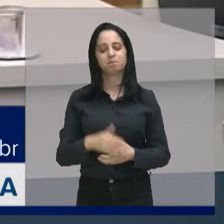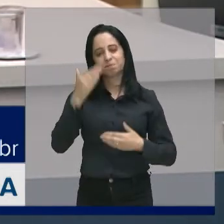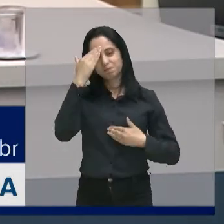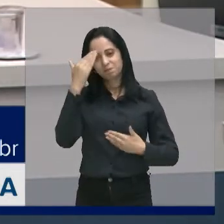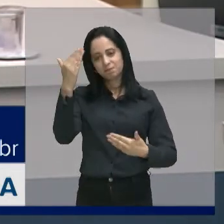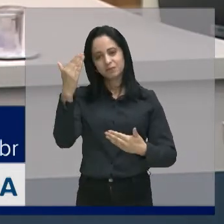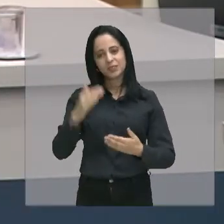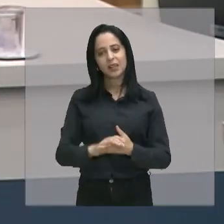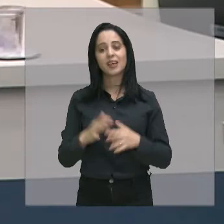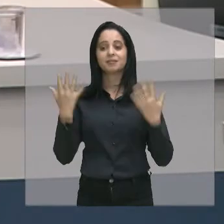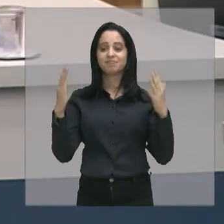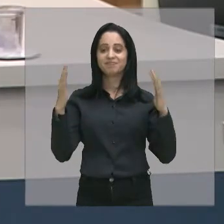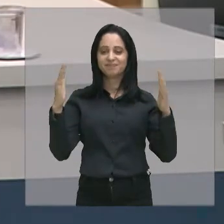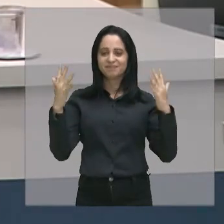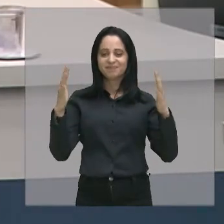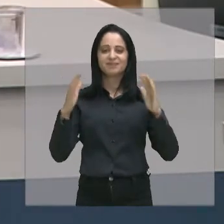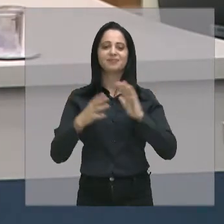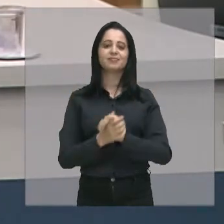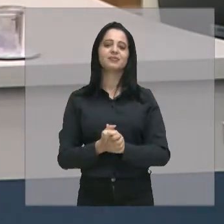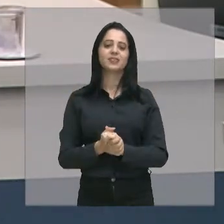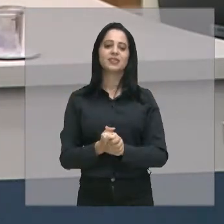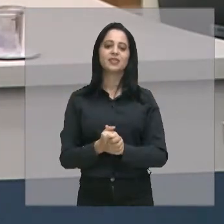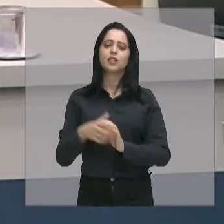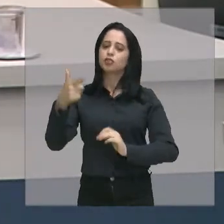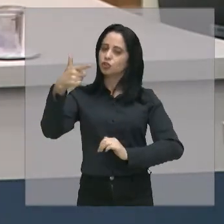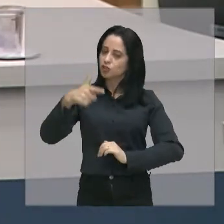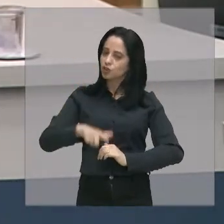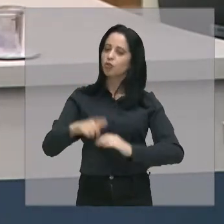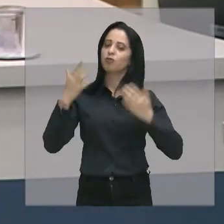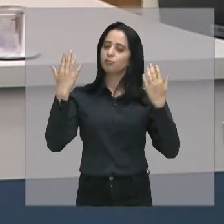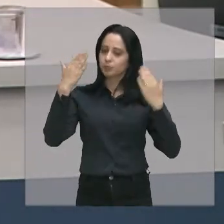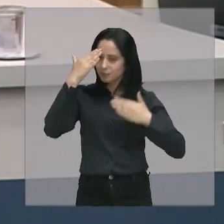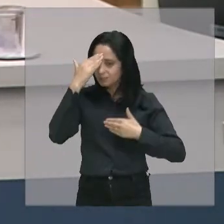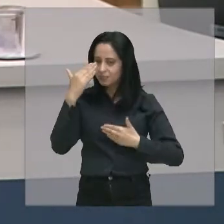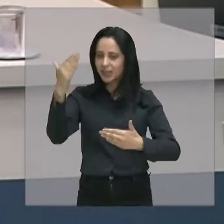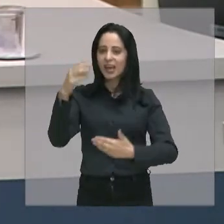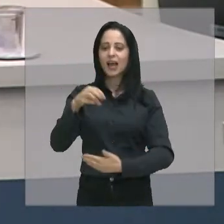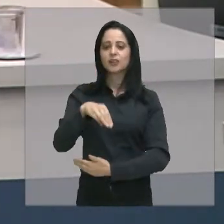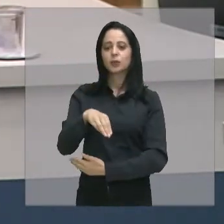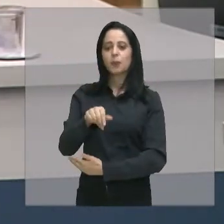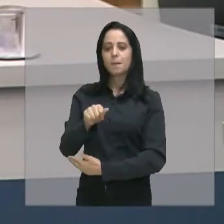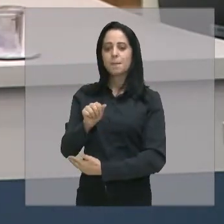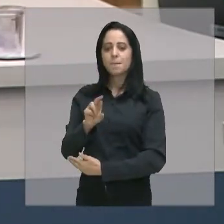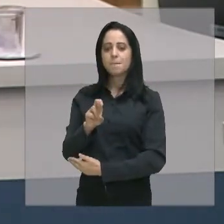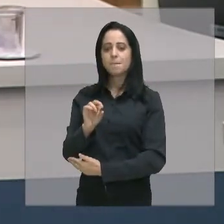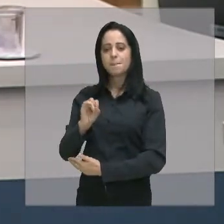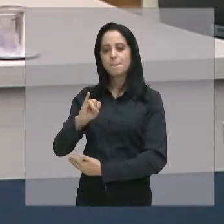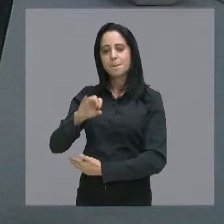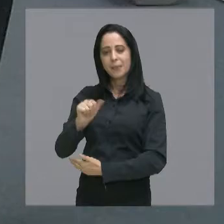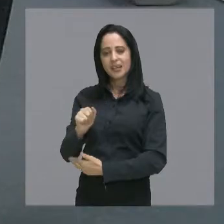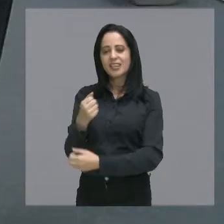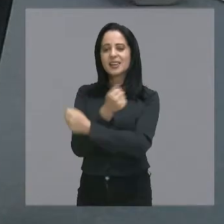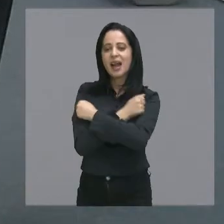Obrigado e parabéns, e muito, mais uma vez, muito obrigado, senhora Maria Tereza, e manda abraço a toda a família aí. Valeu.